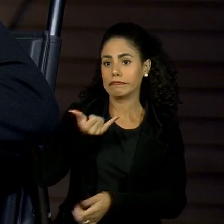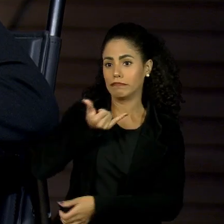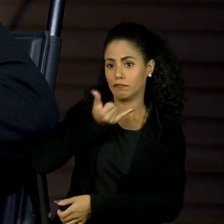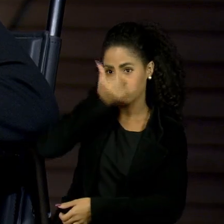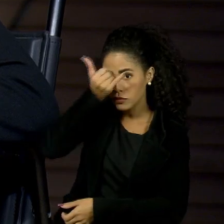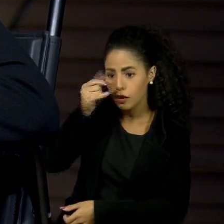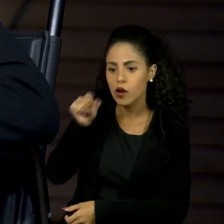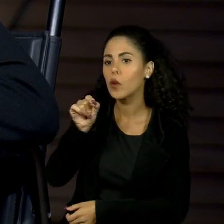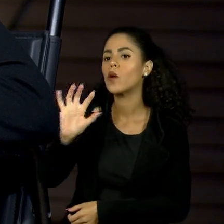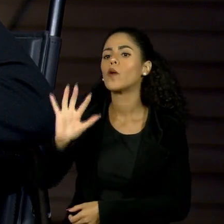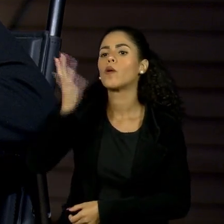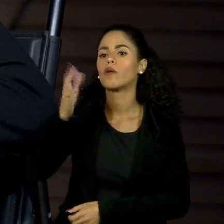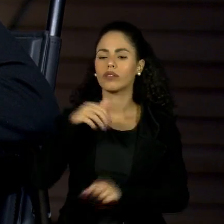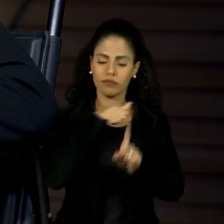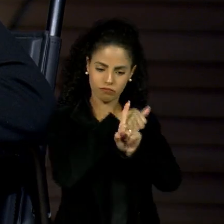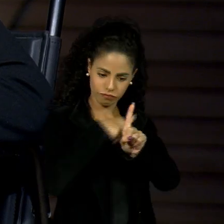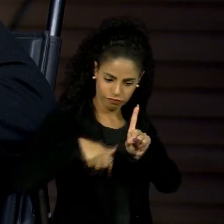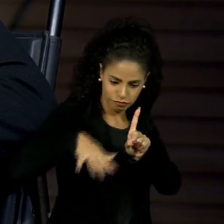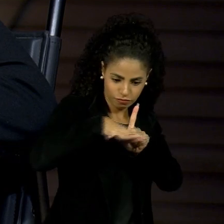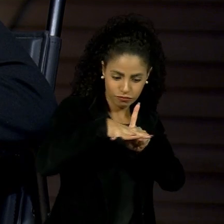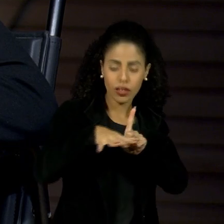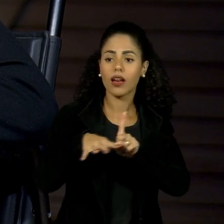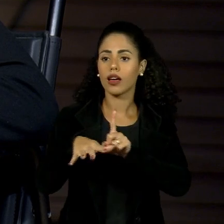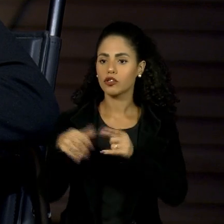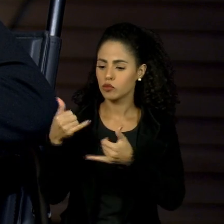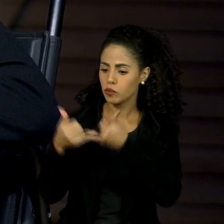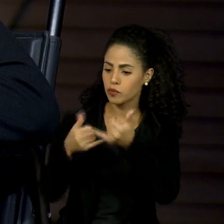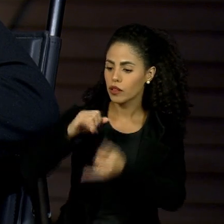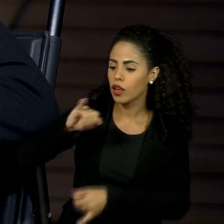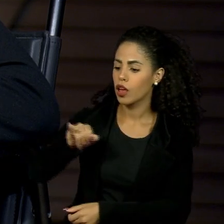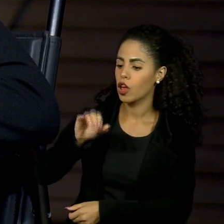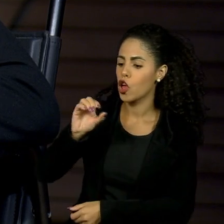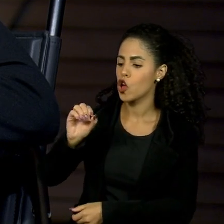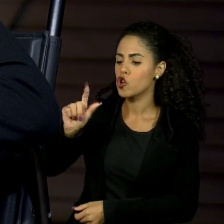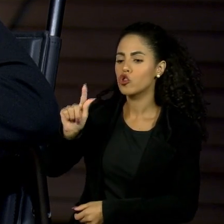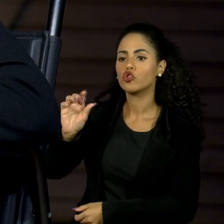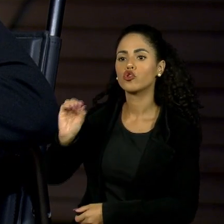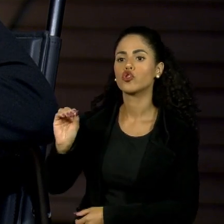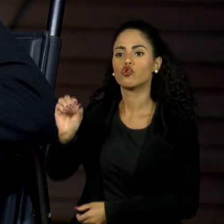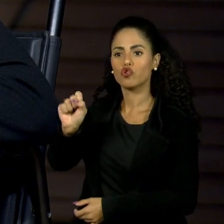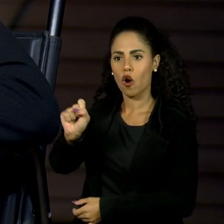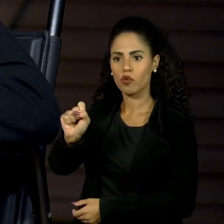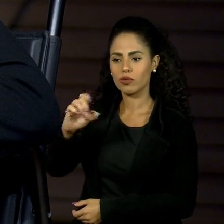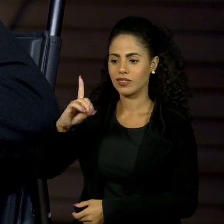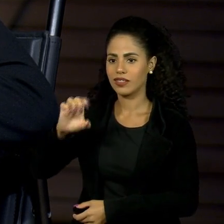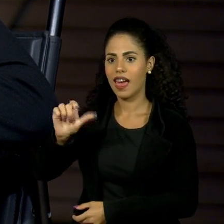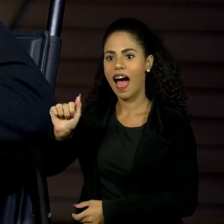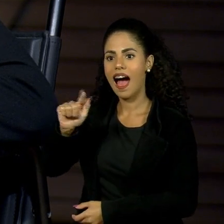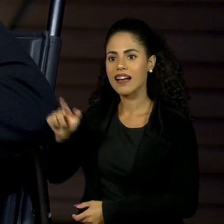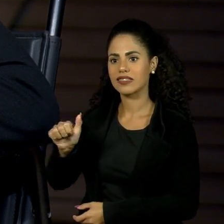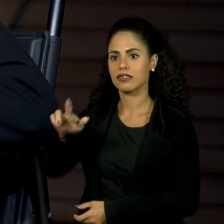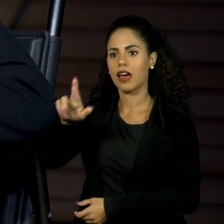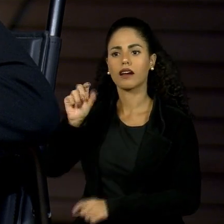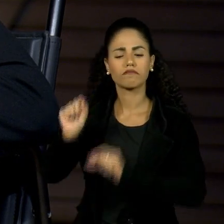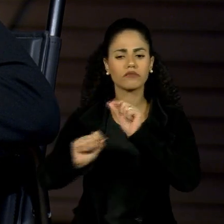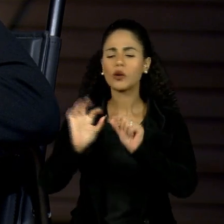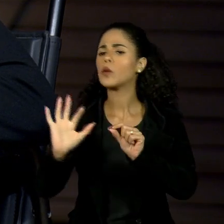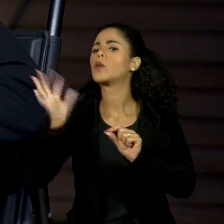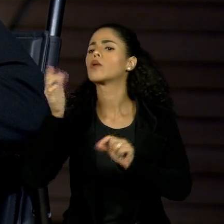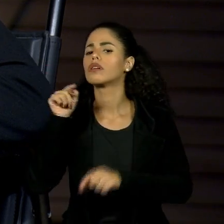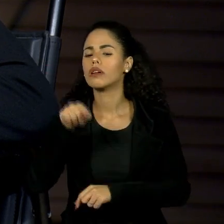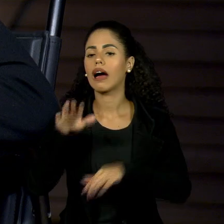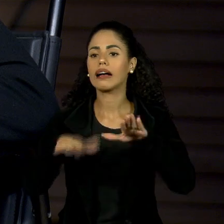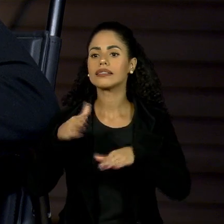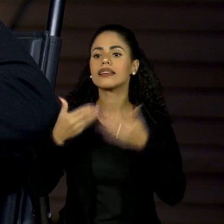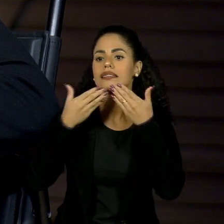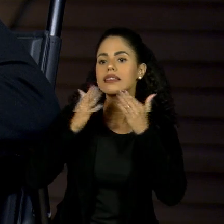crenças associadas ao jogo de azar. Tem crenças que facilitam um envolvimento pouco saudável com o jogo e tem crenças